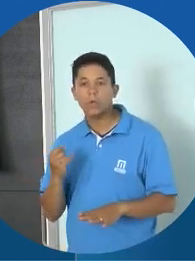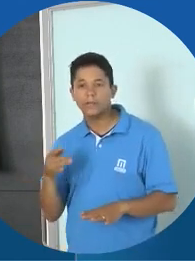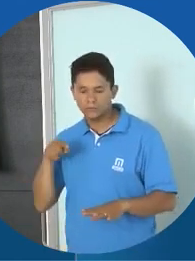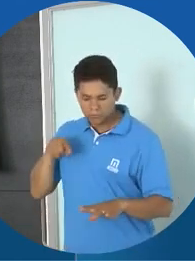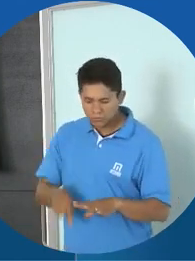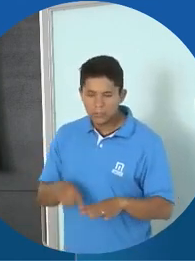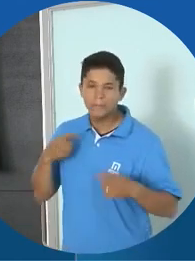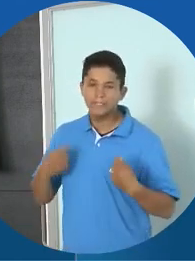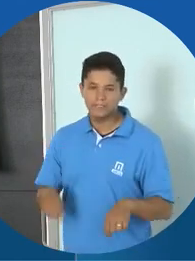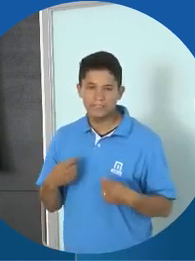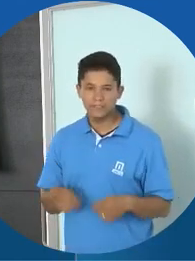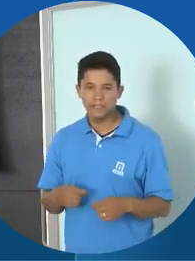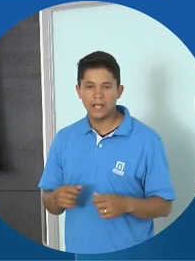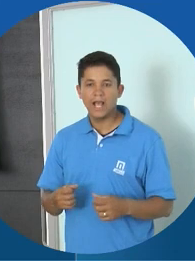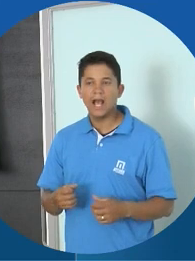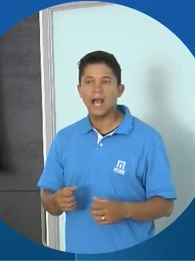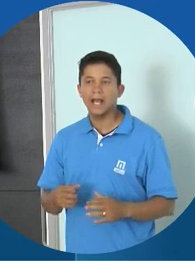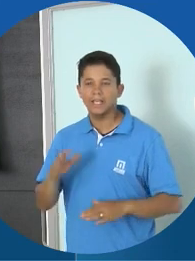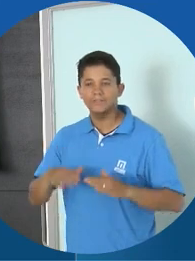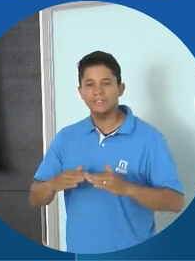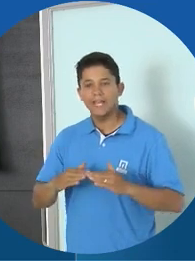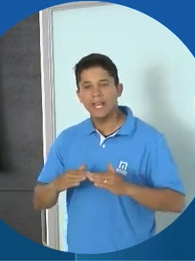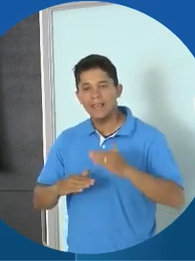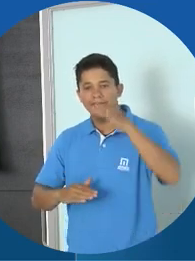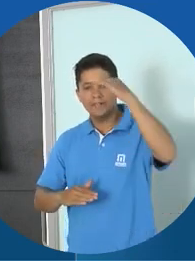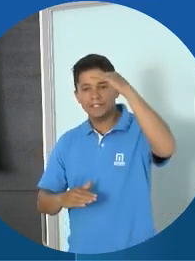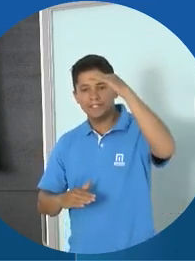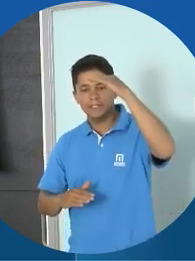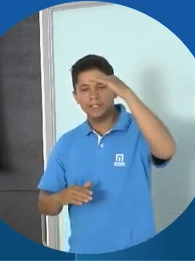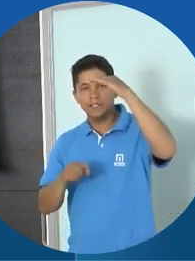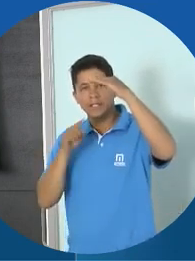topográfico para identificar de forma mais clara, criar um caminho